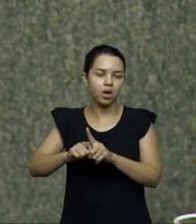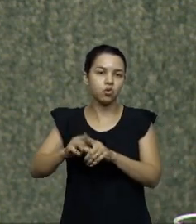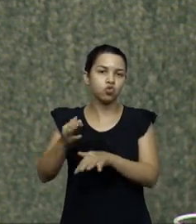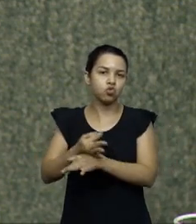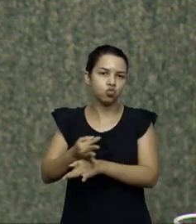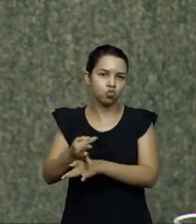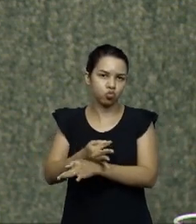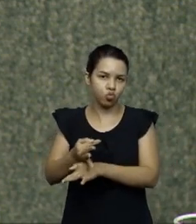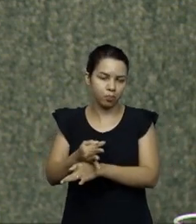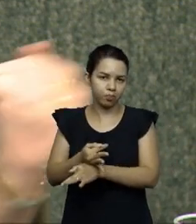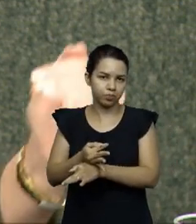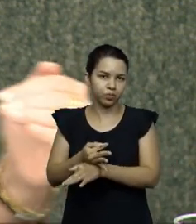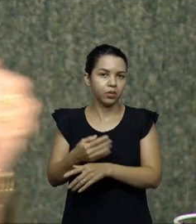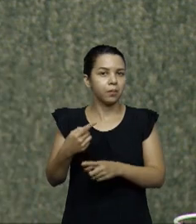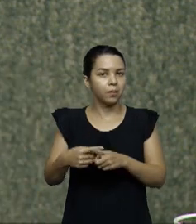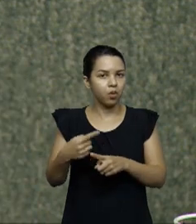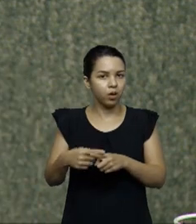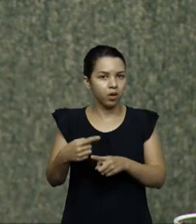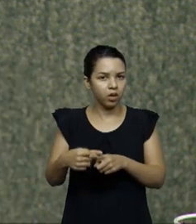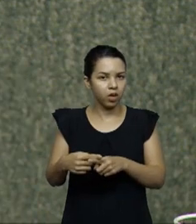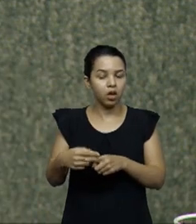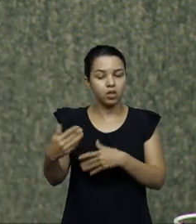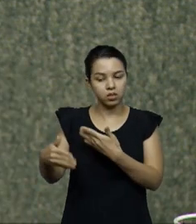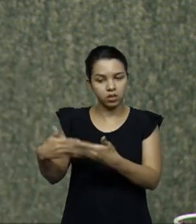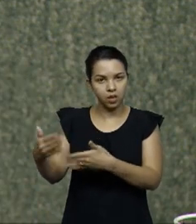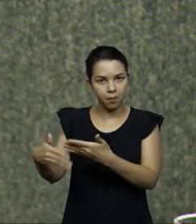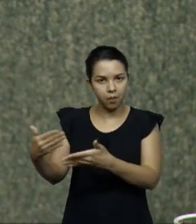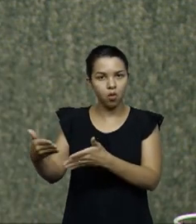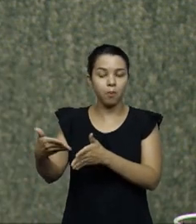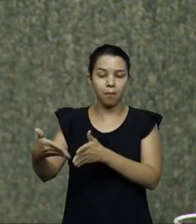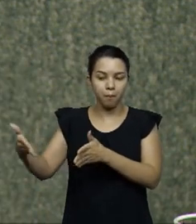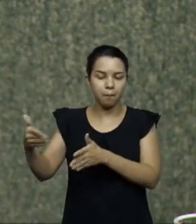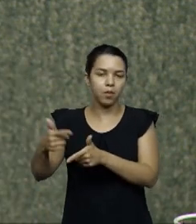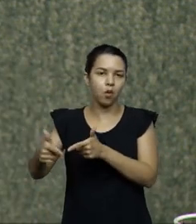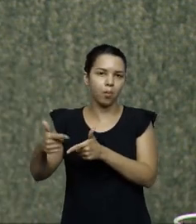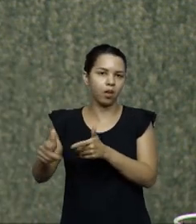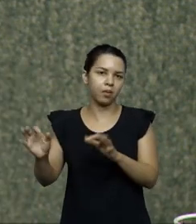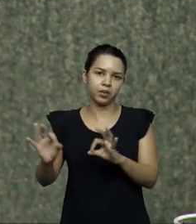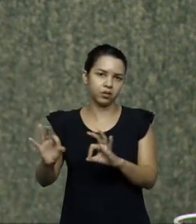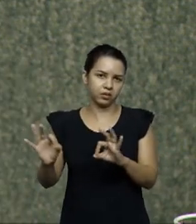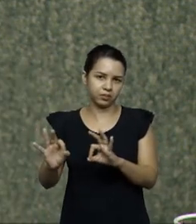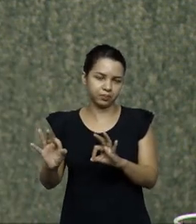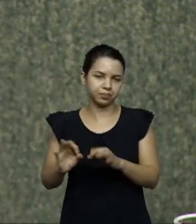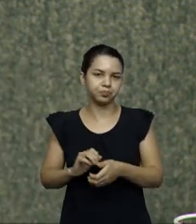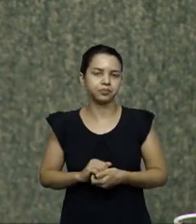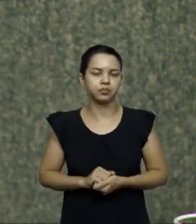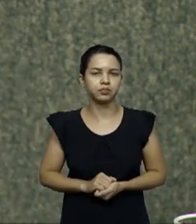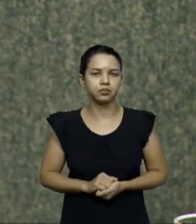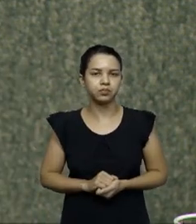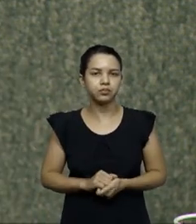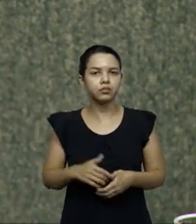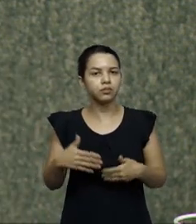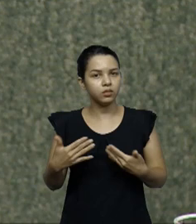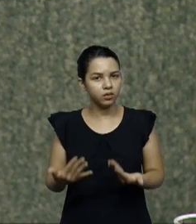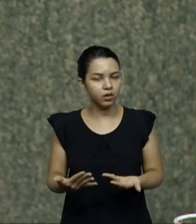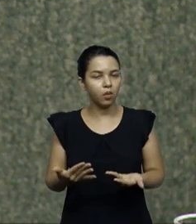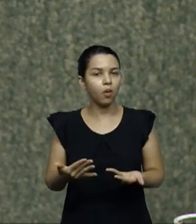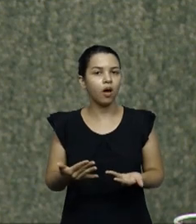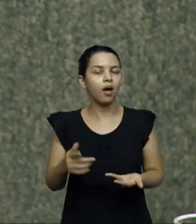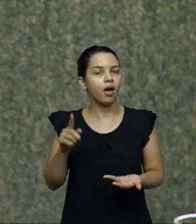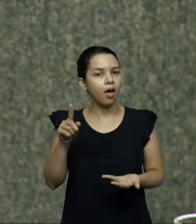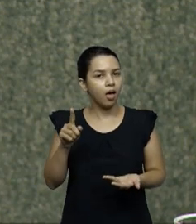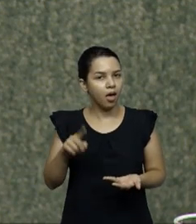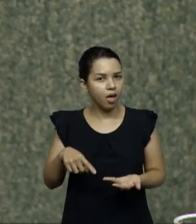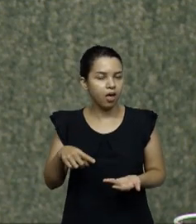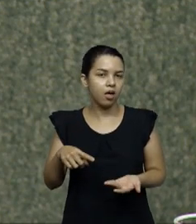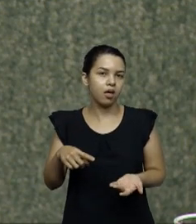você não tem margem para dar esse tipo de problema Ah é Então esse é outro aspecto que